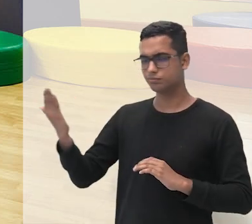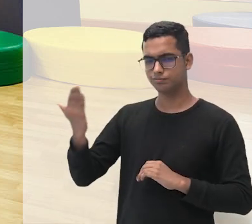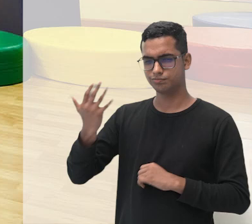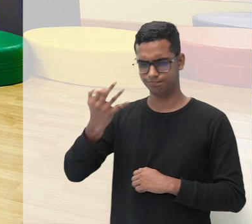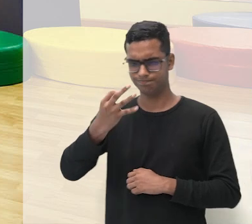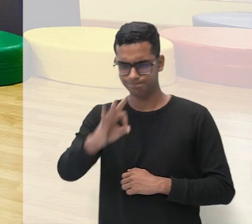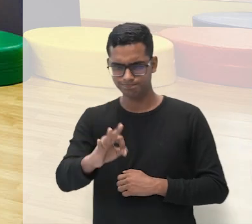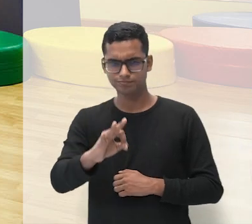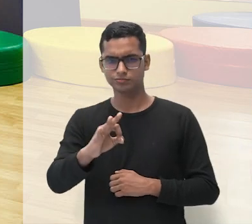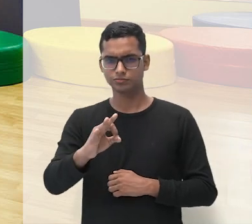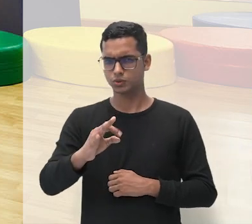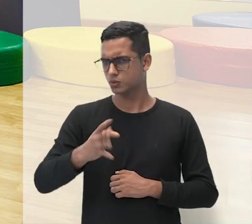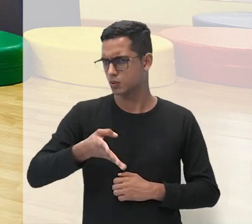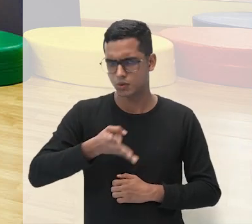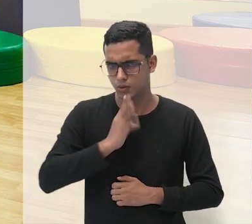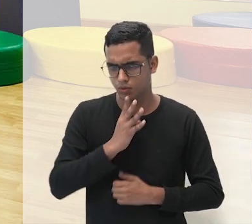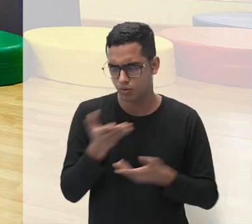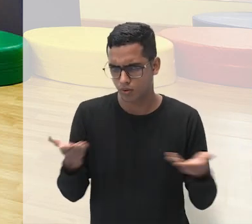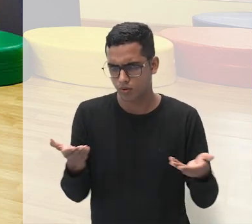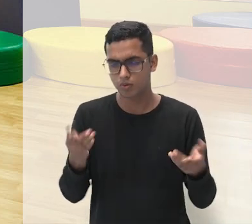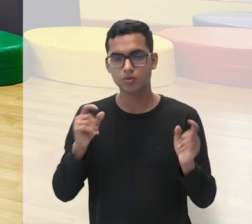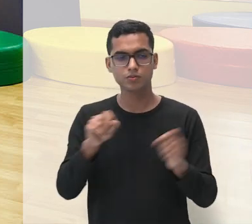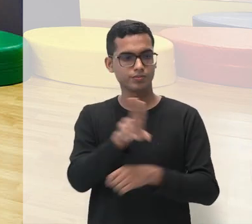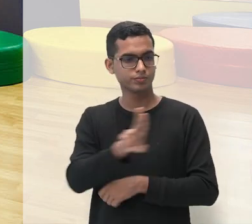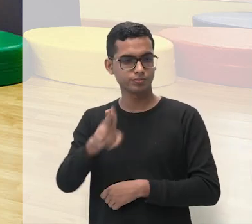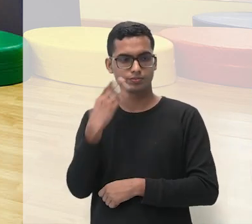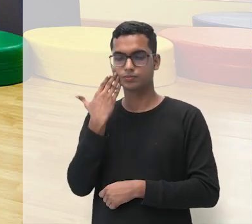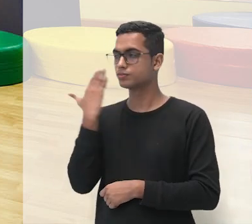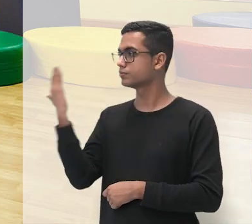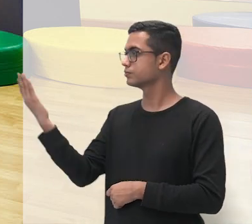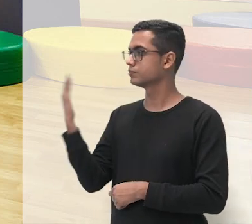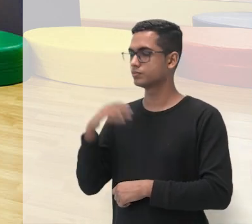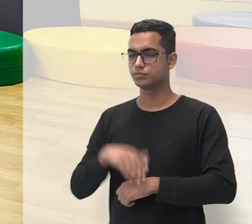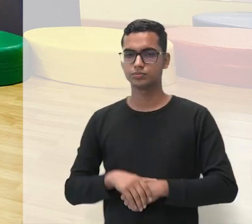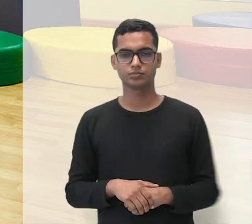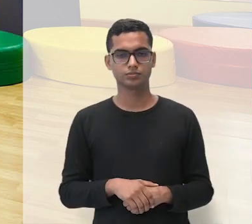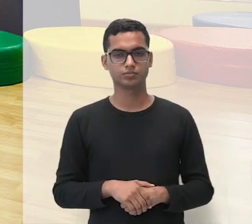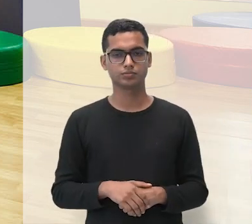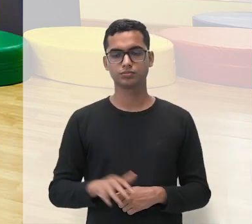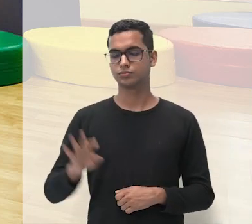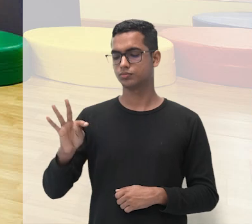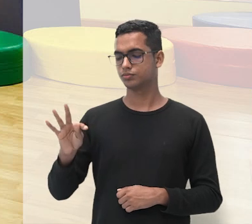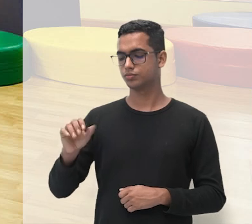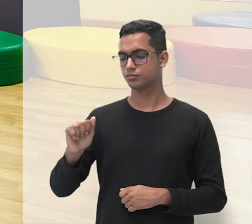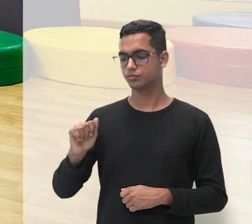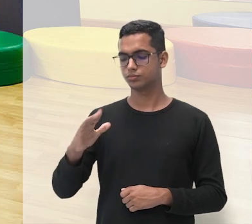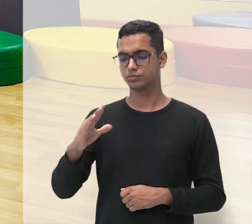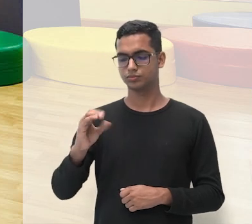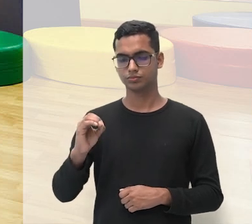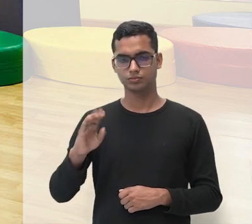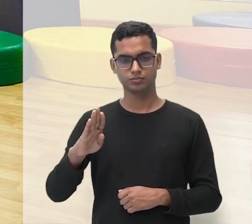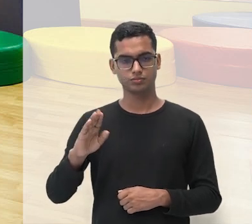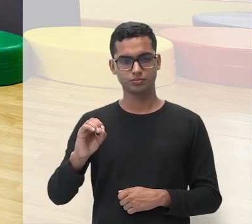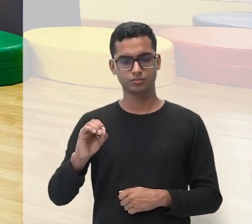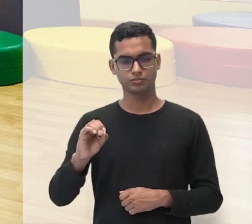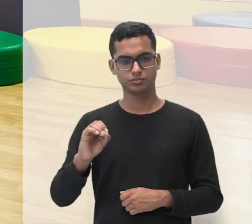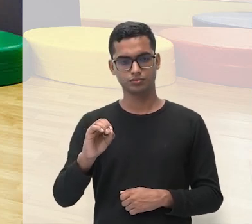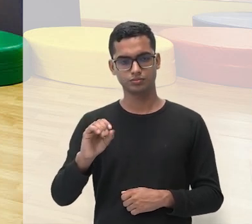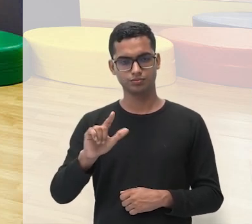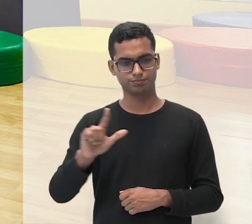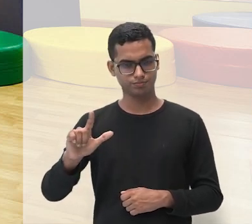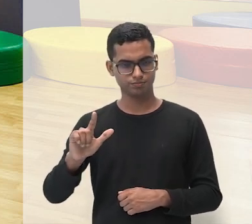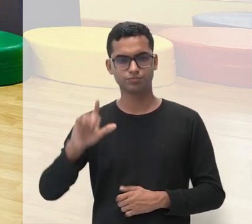não conhecem, já anotem. Esse aqui é o famoso tacobol. É um